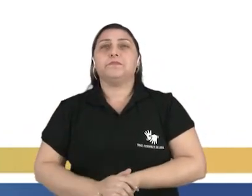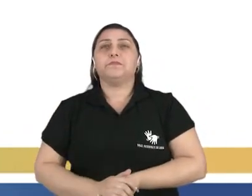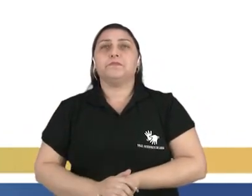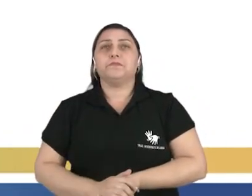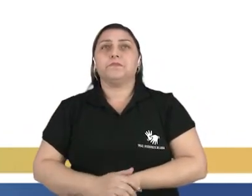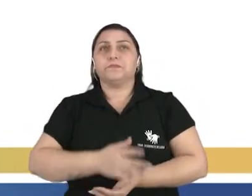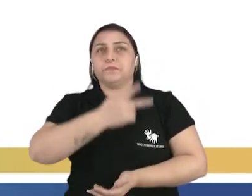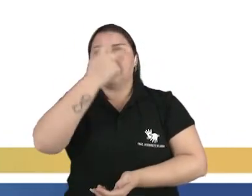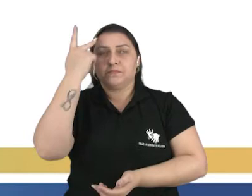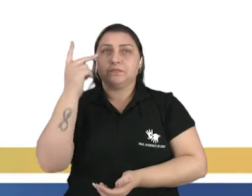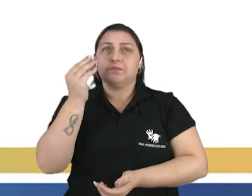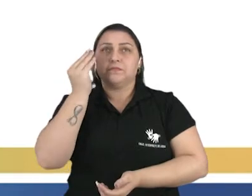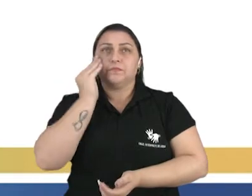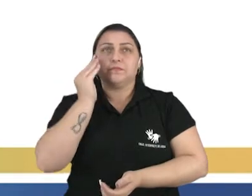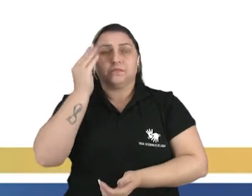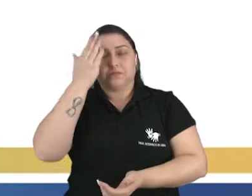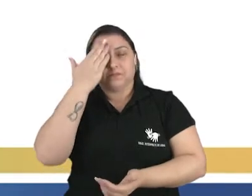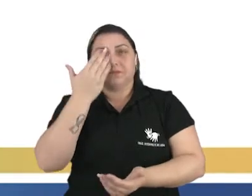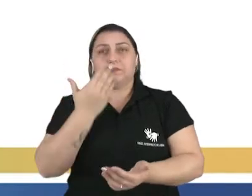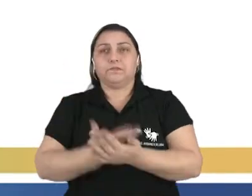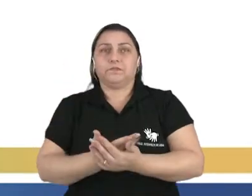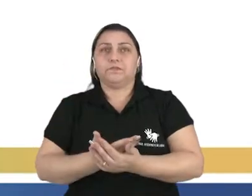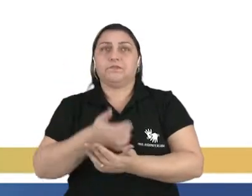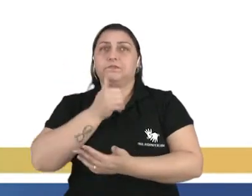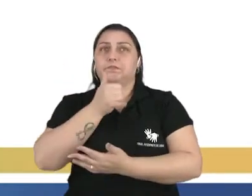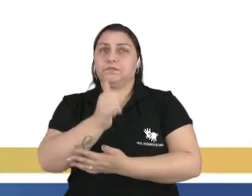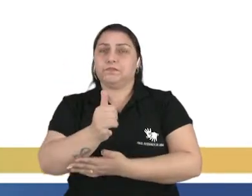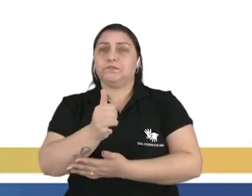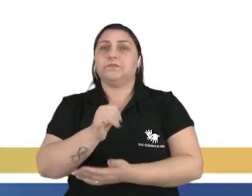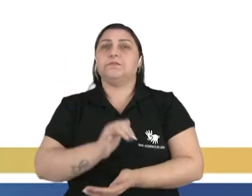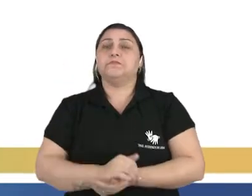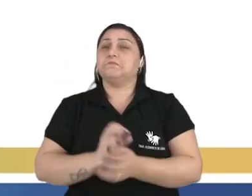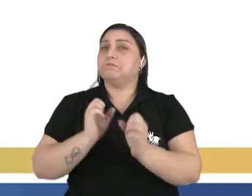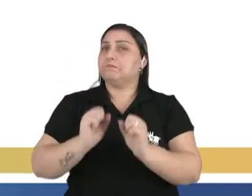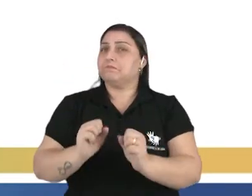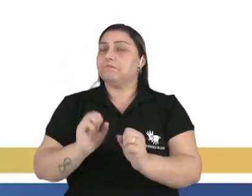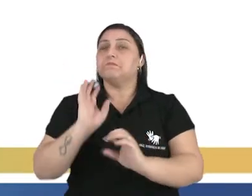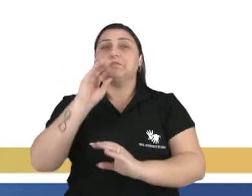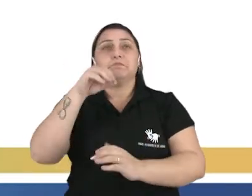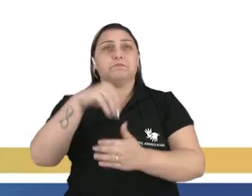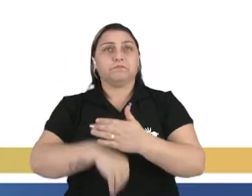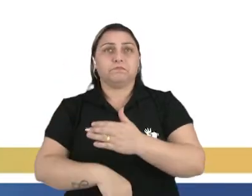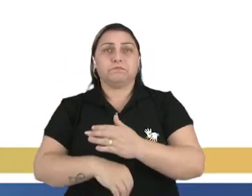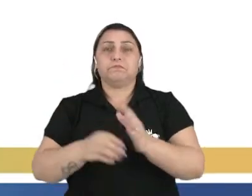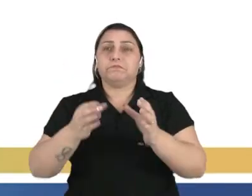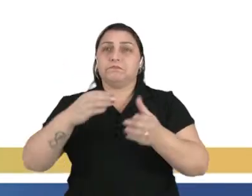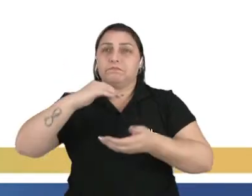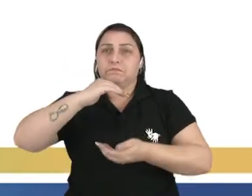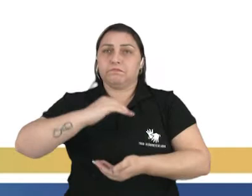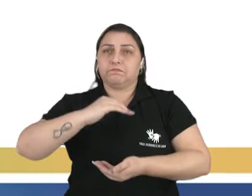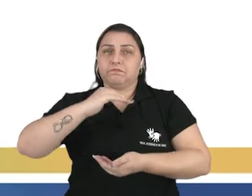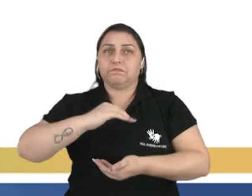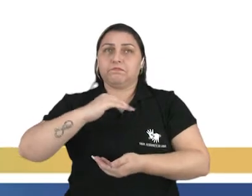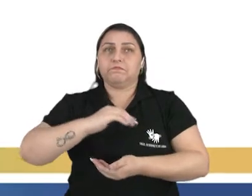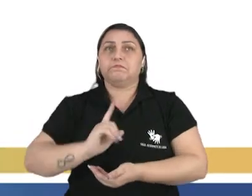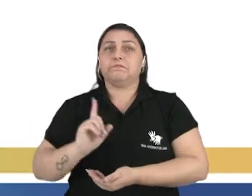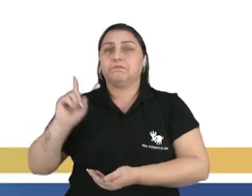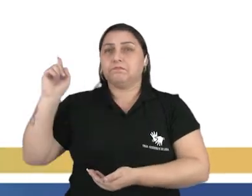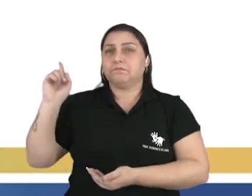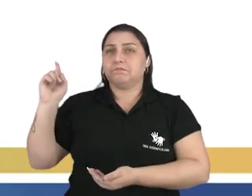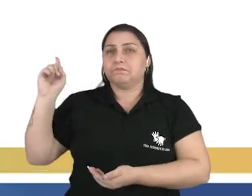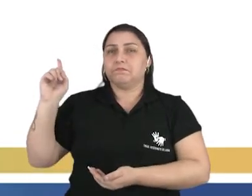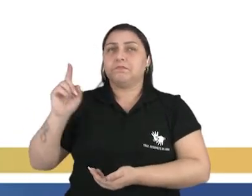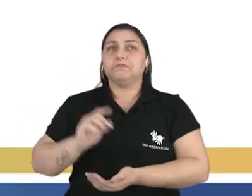as pessoas acreditavam que a eletricidade poderia ser armazenada em potinhos, Aqui era um fluxo, como se